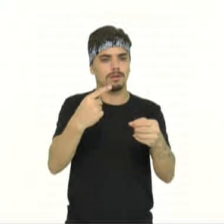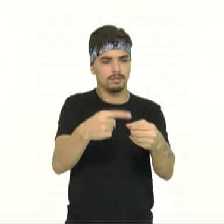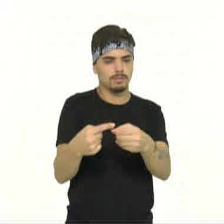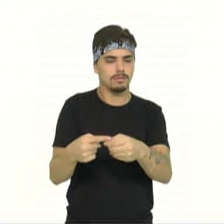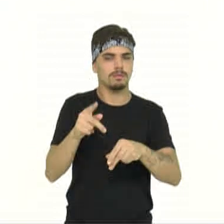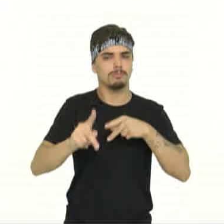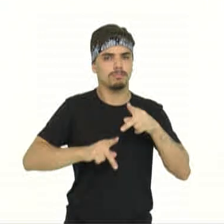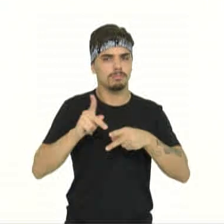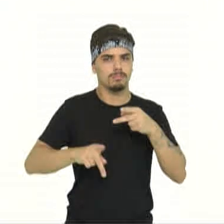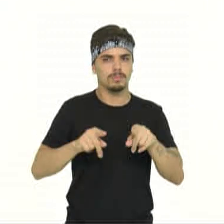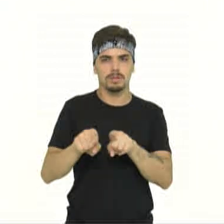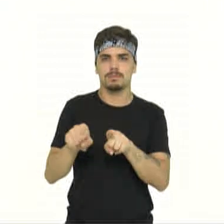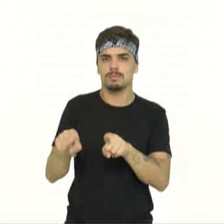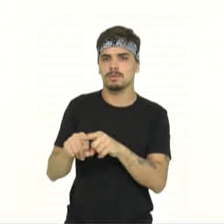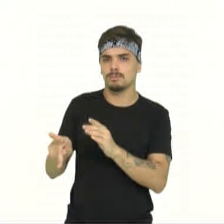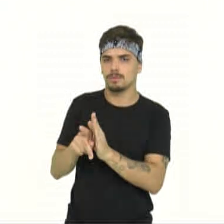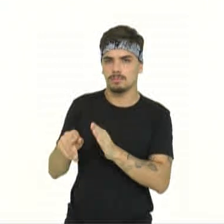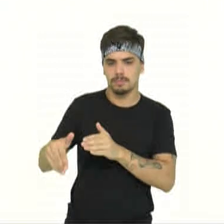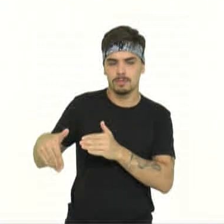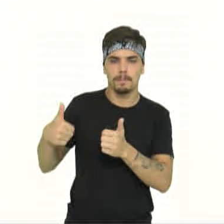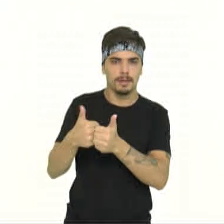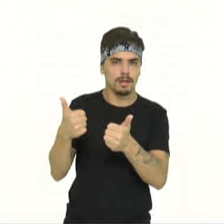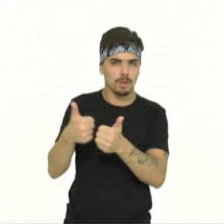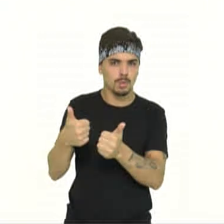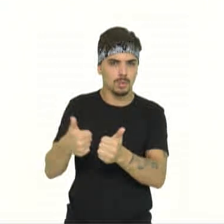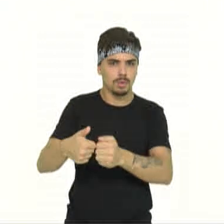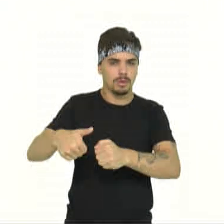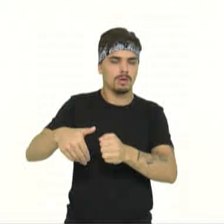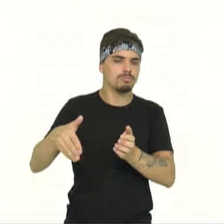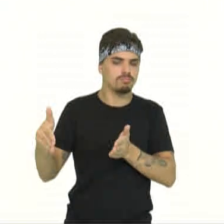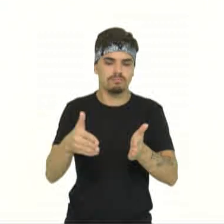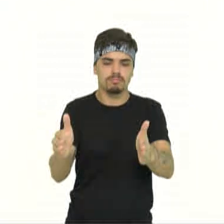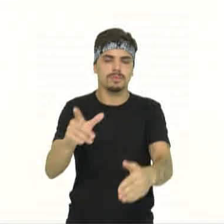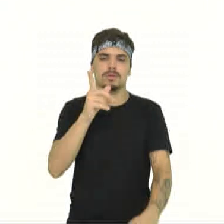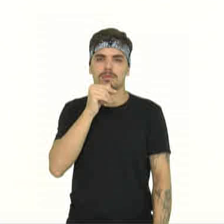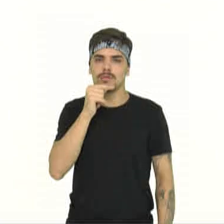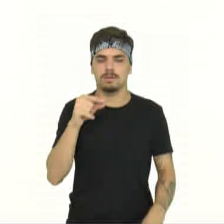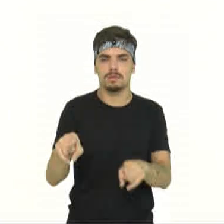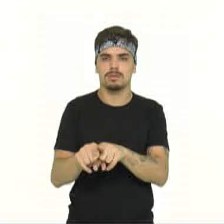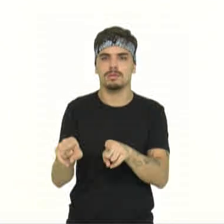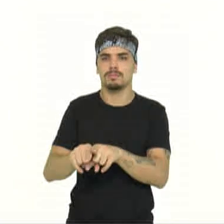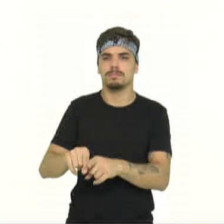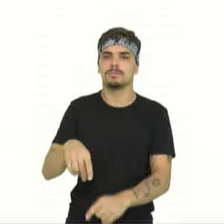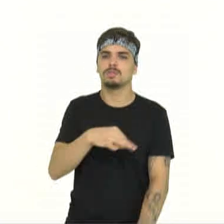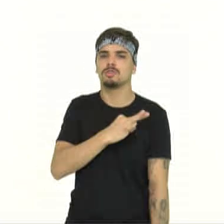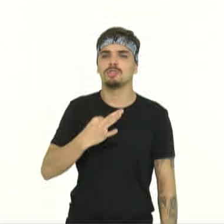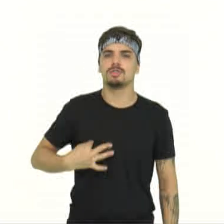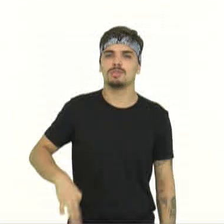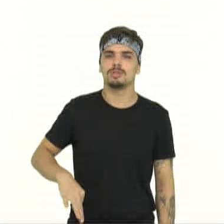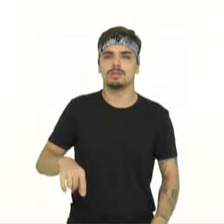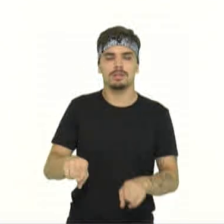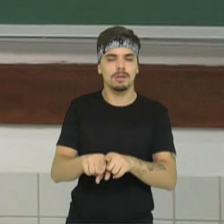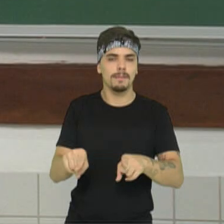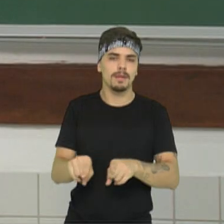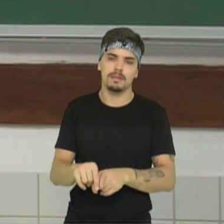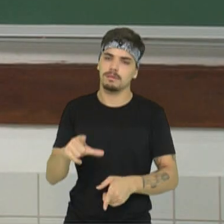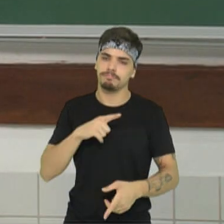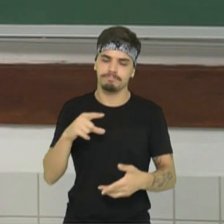ao longo dos vales férteis de rios. Na Mesopotâmia, o Vale do Rio Indo e da China. Então,